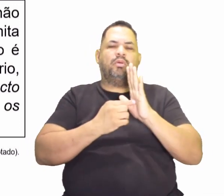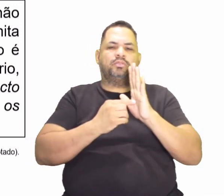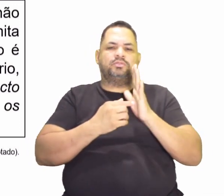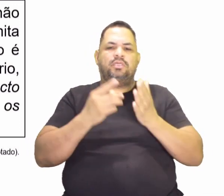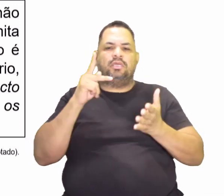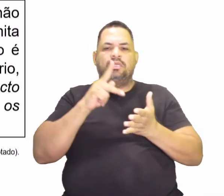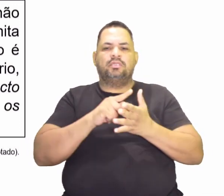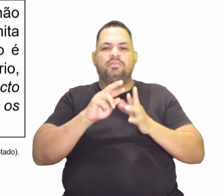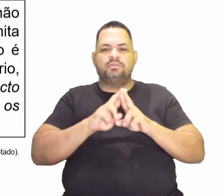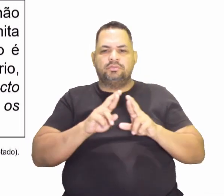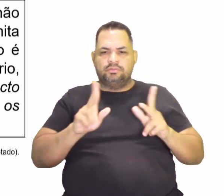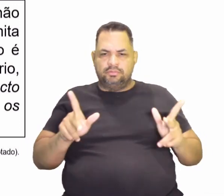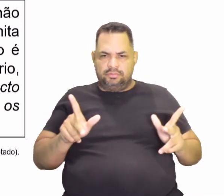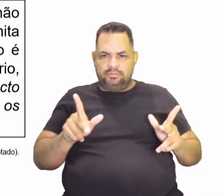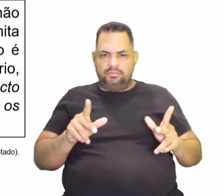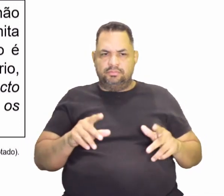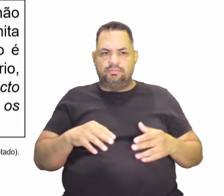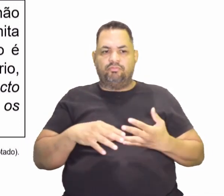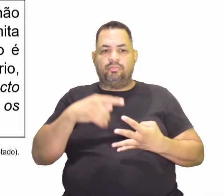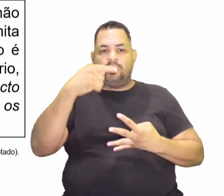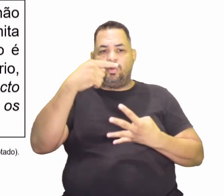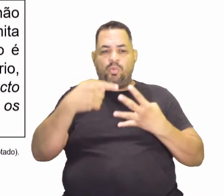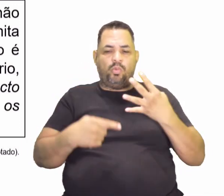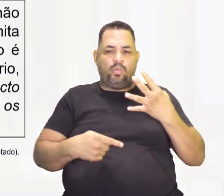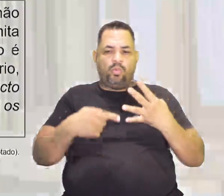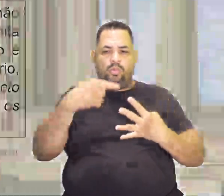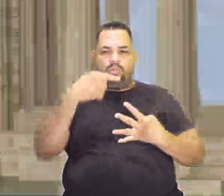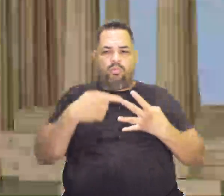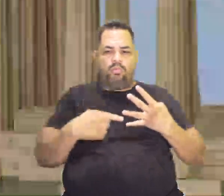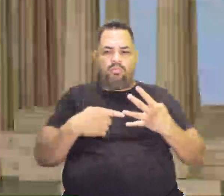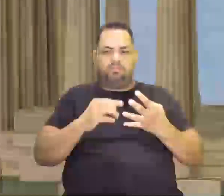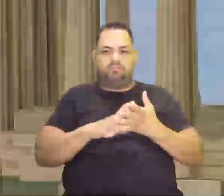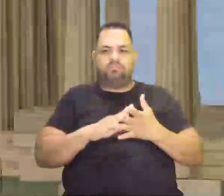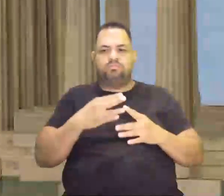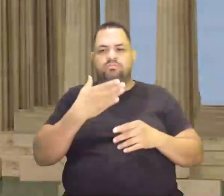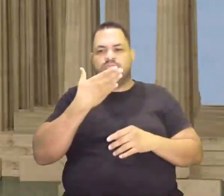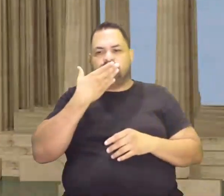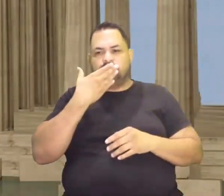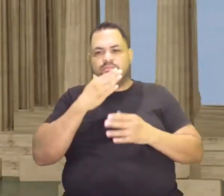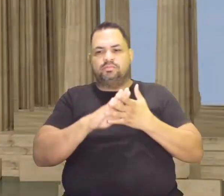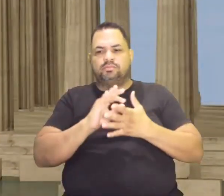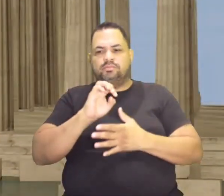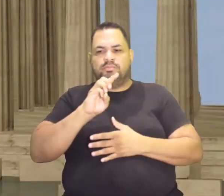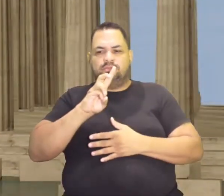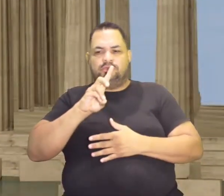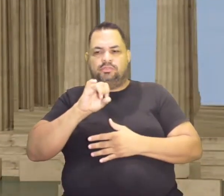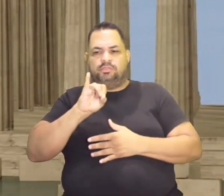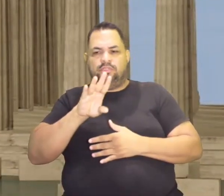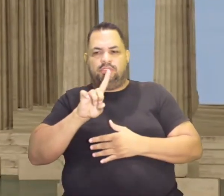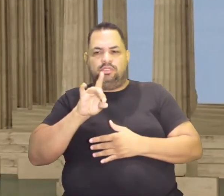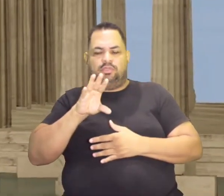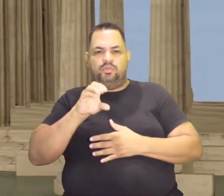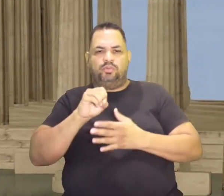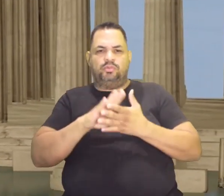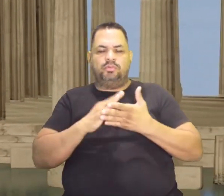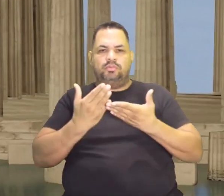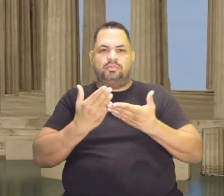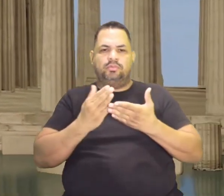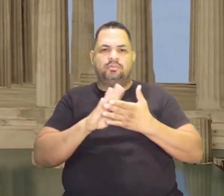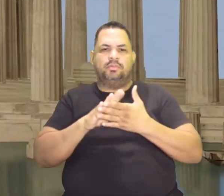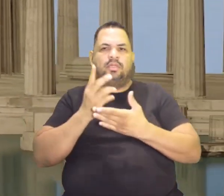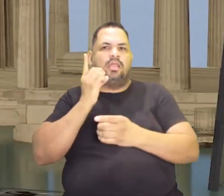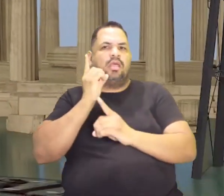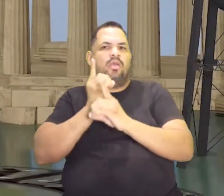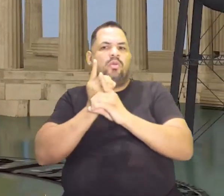4 tipos de ídolos. Veja bem, essa teoria que Bacon apresentou, ele vai à questão para descobrir, assim